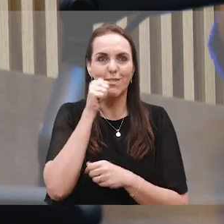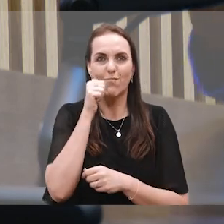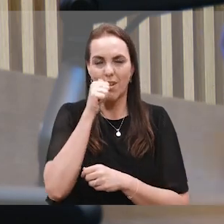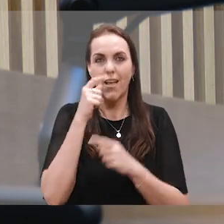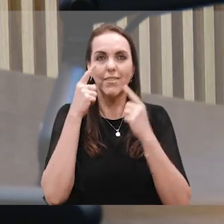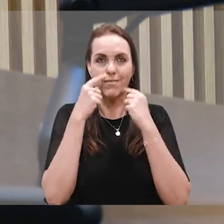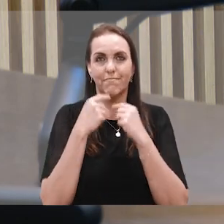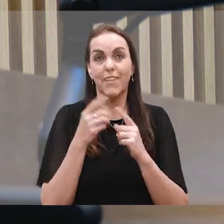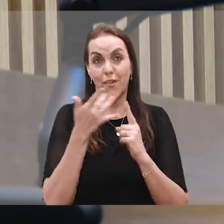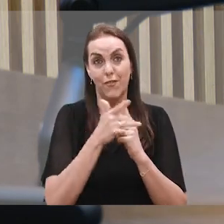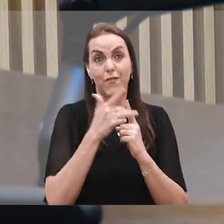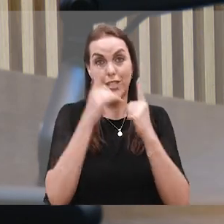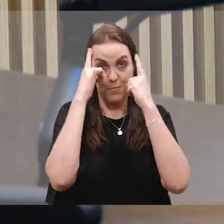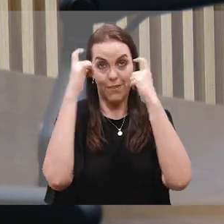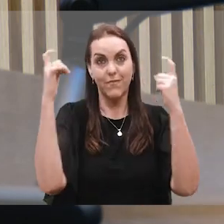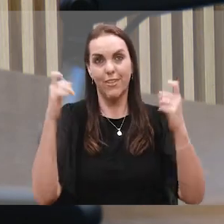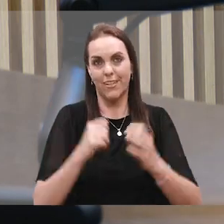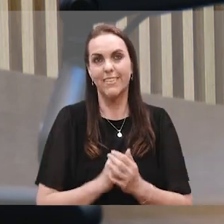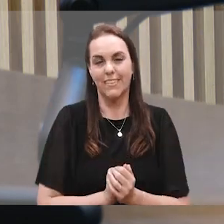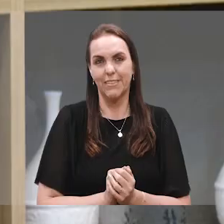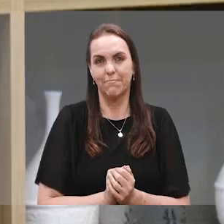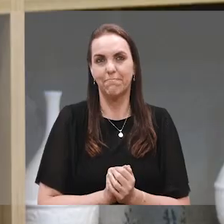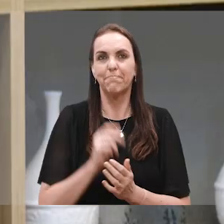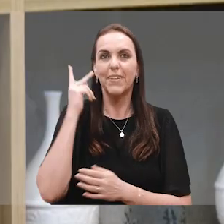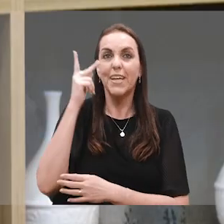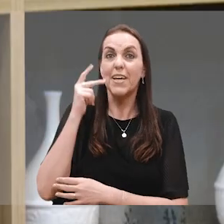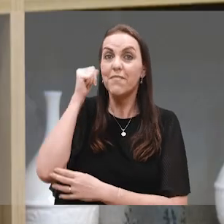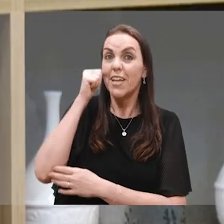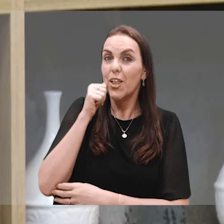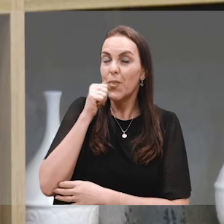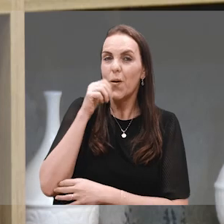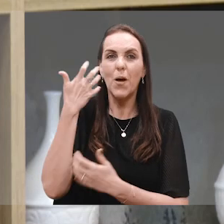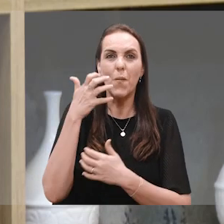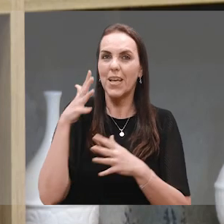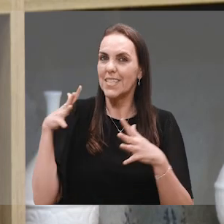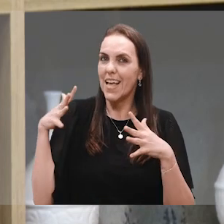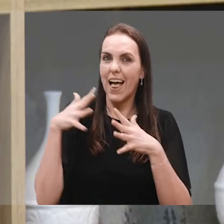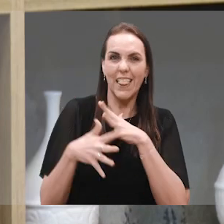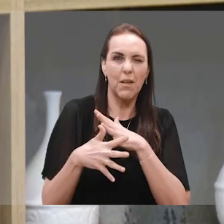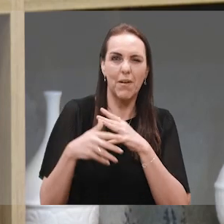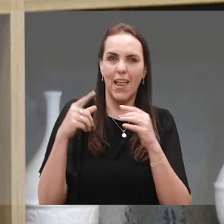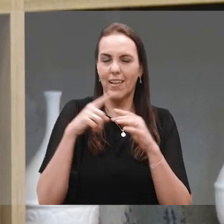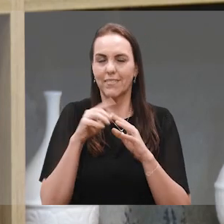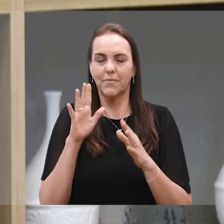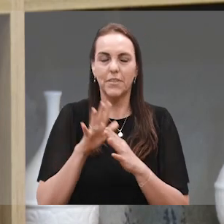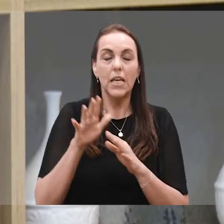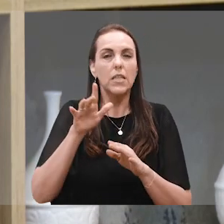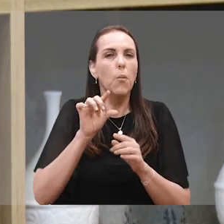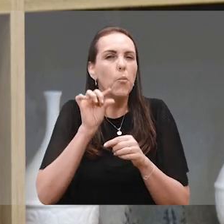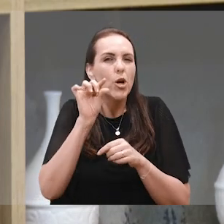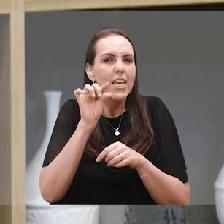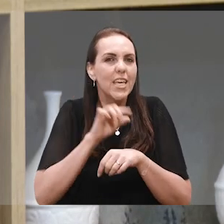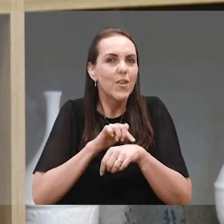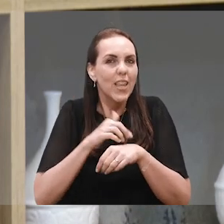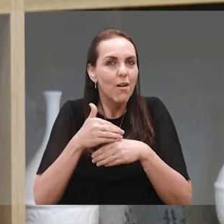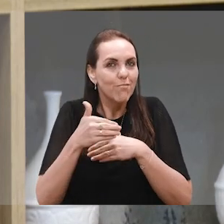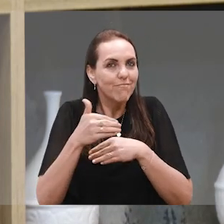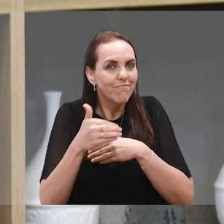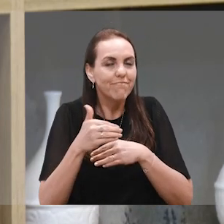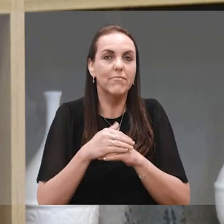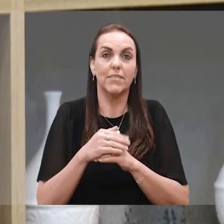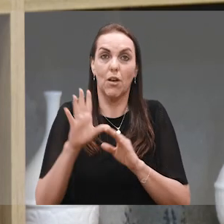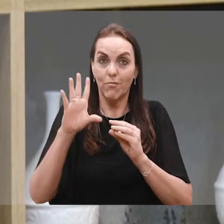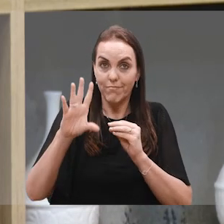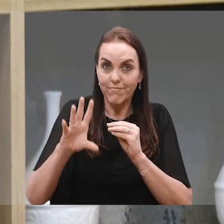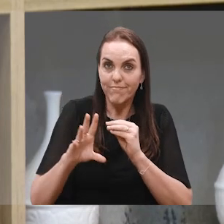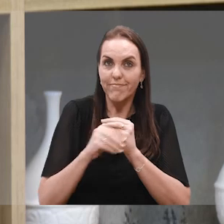muito essas mulheres vítimas de violência. Vereadora, não quis interromper o seu raciocínio, estamos recém passando um pouquinho do nosso tempo. Eu